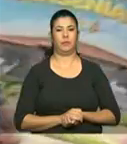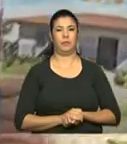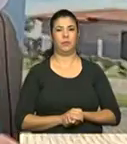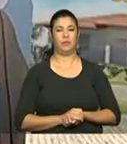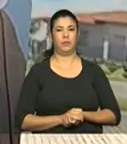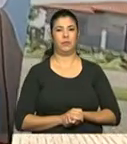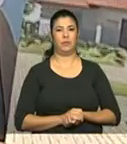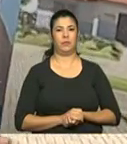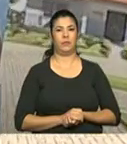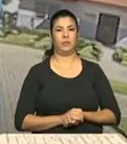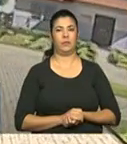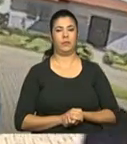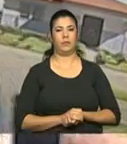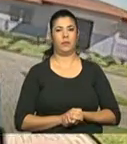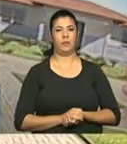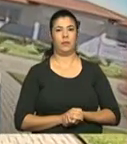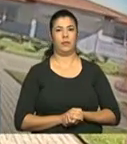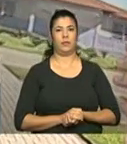Mostrar aqui, ó.